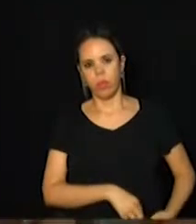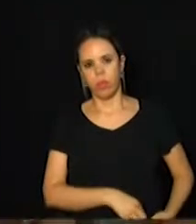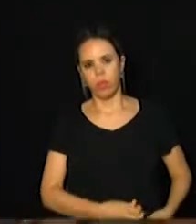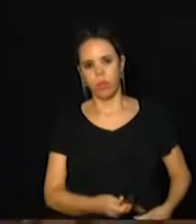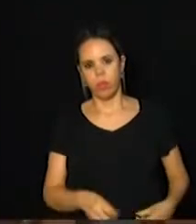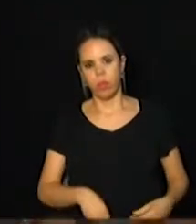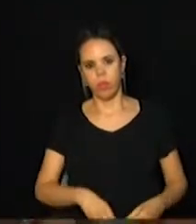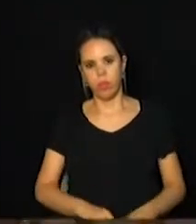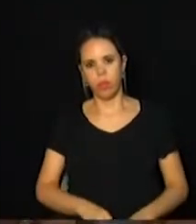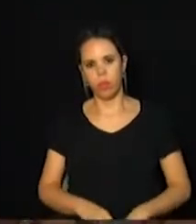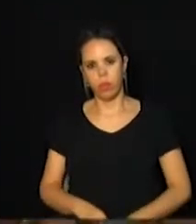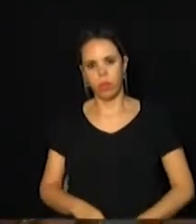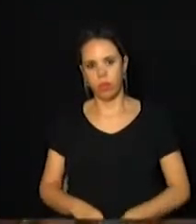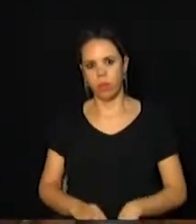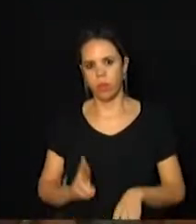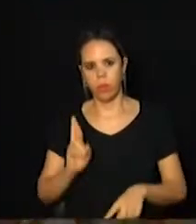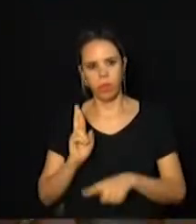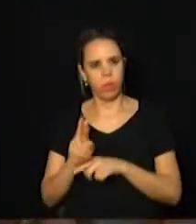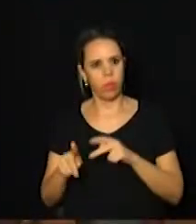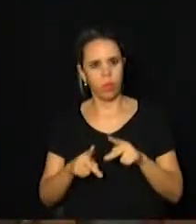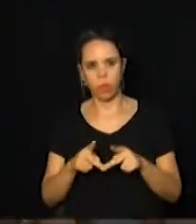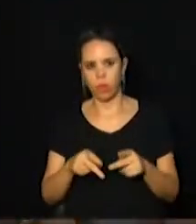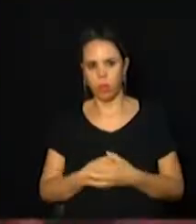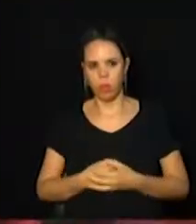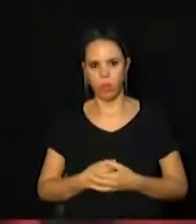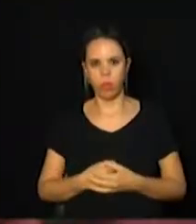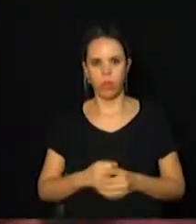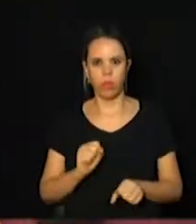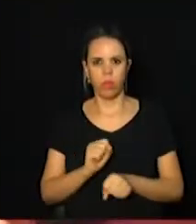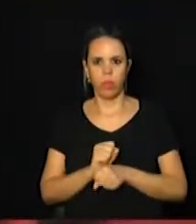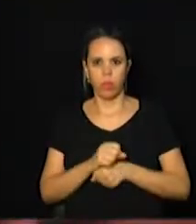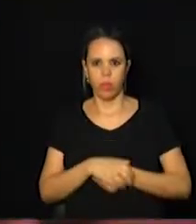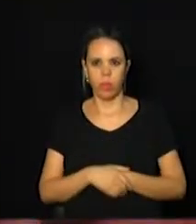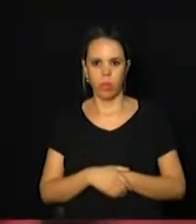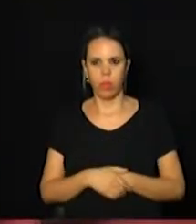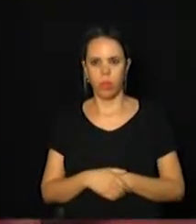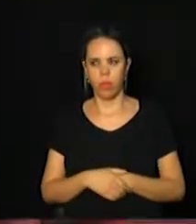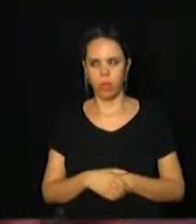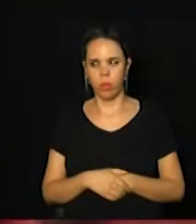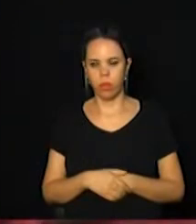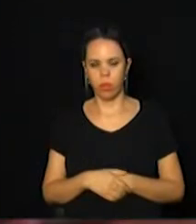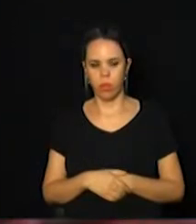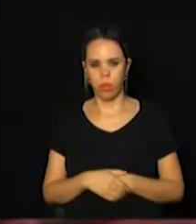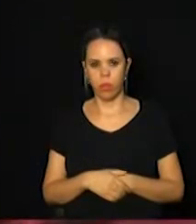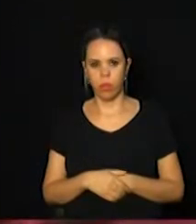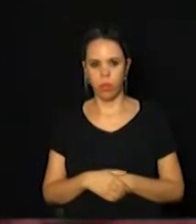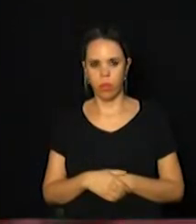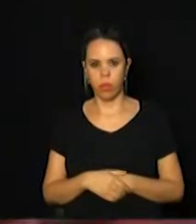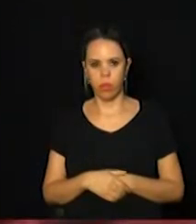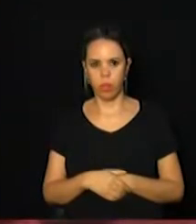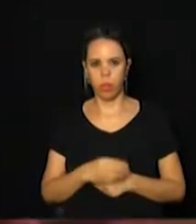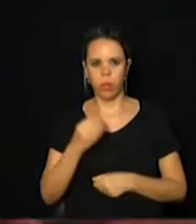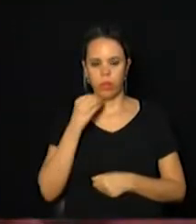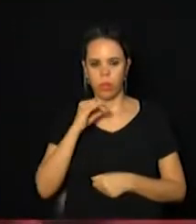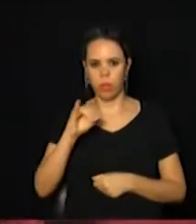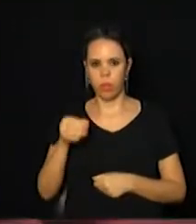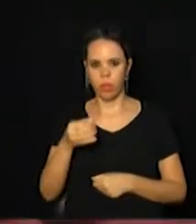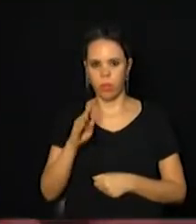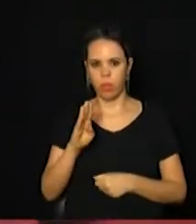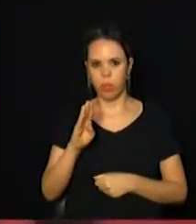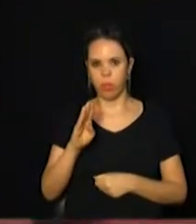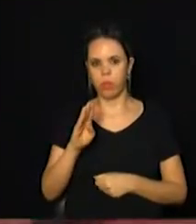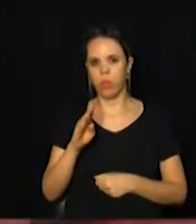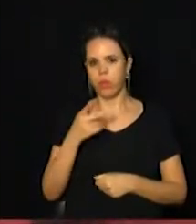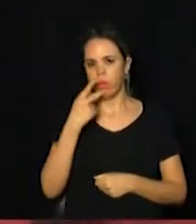representou o povo como foi operada e vou abrir um espaço aqui para o seu João Batista